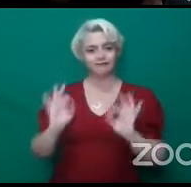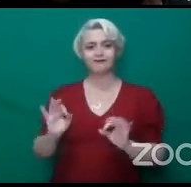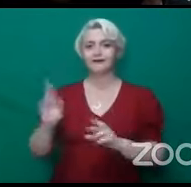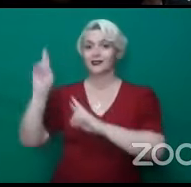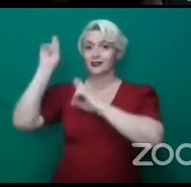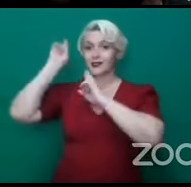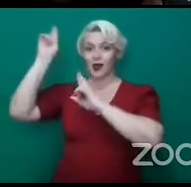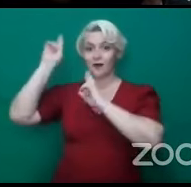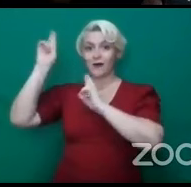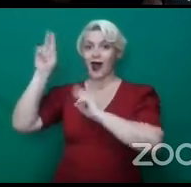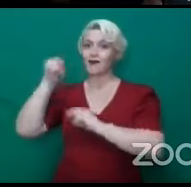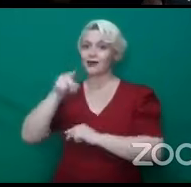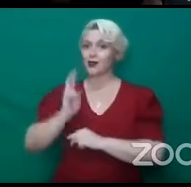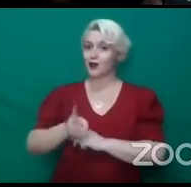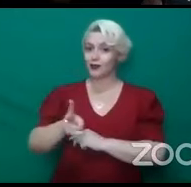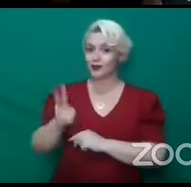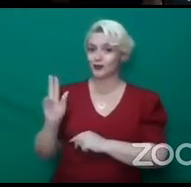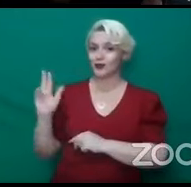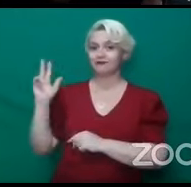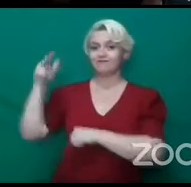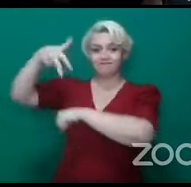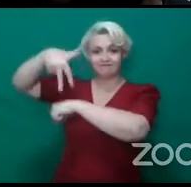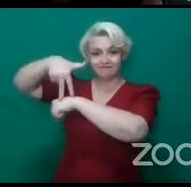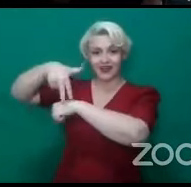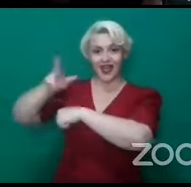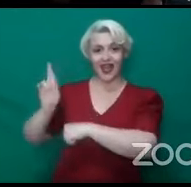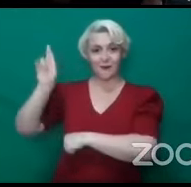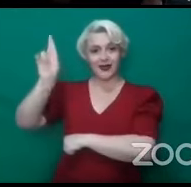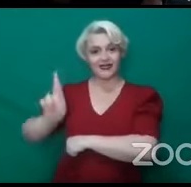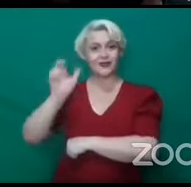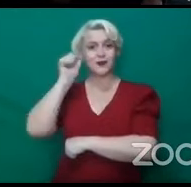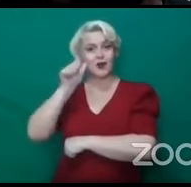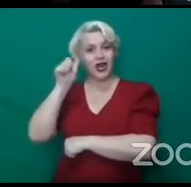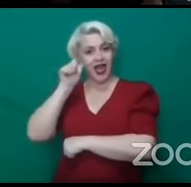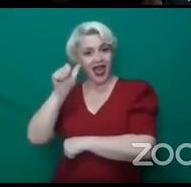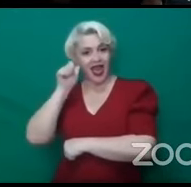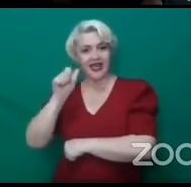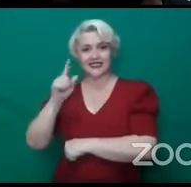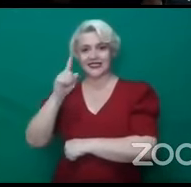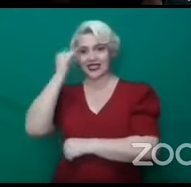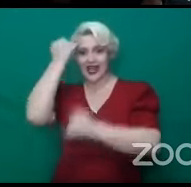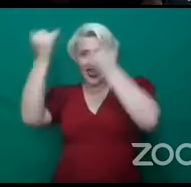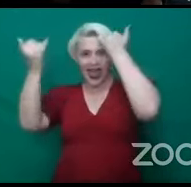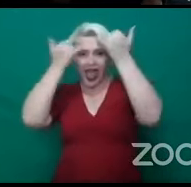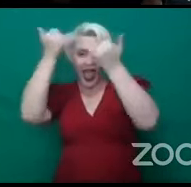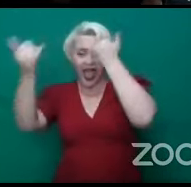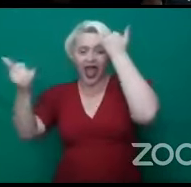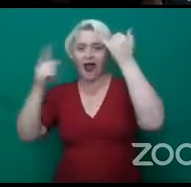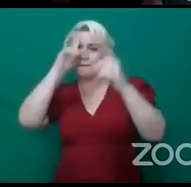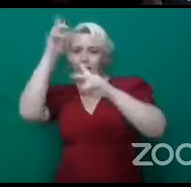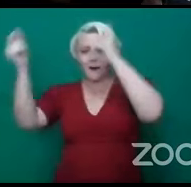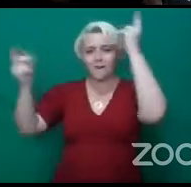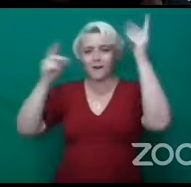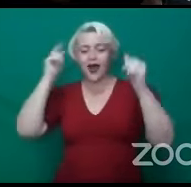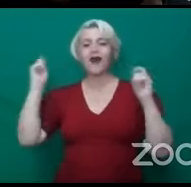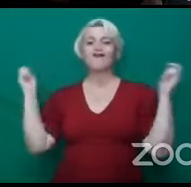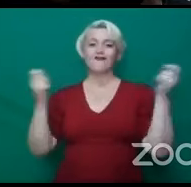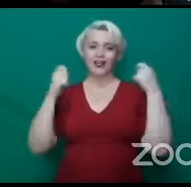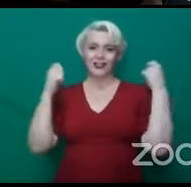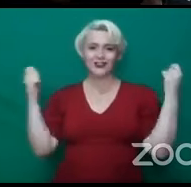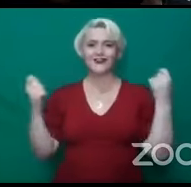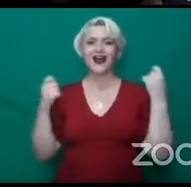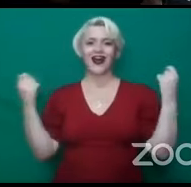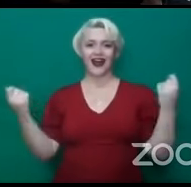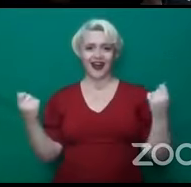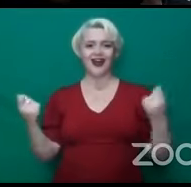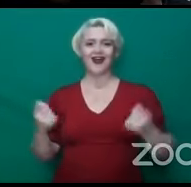para representar as mulheres e para trazer toda essa criatividade aqui para a gente, nos festivais e tudo mais.